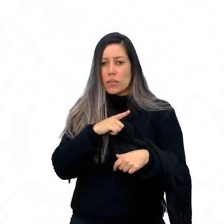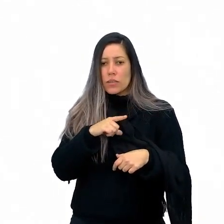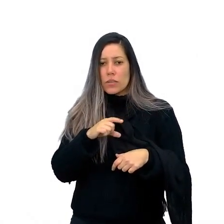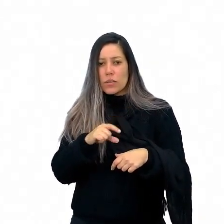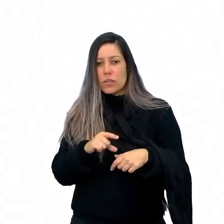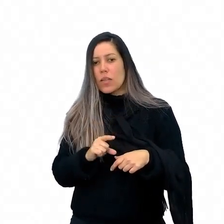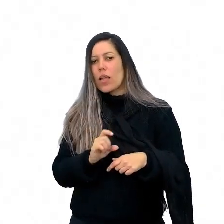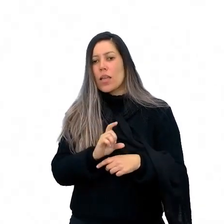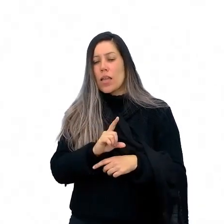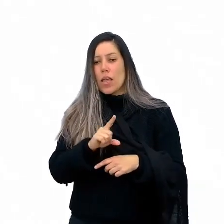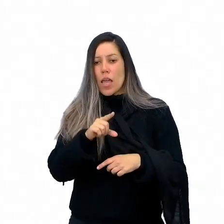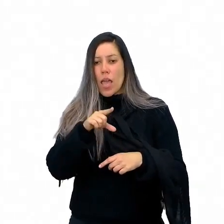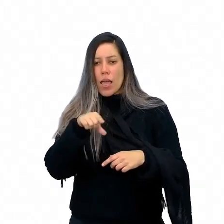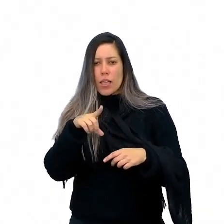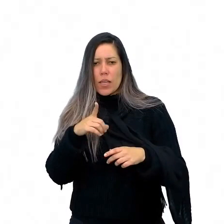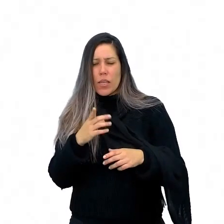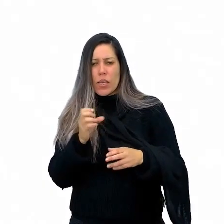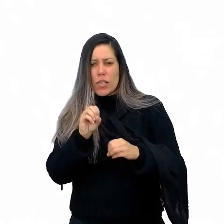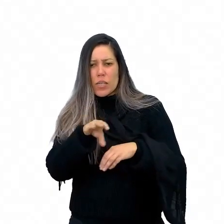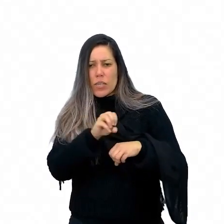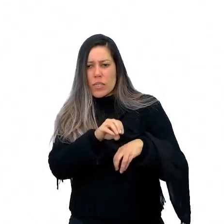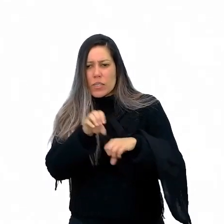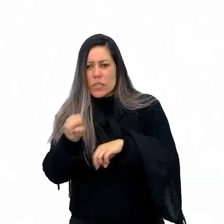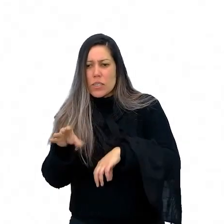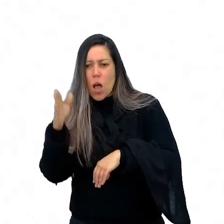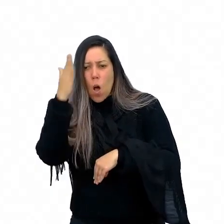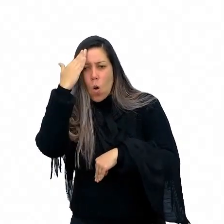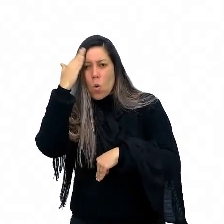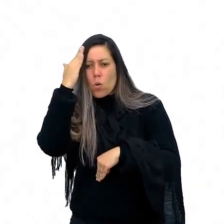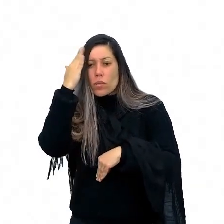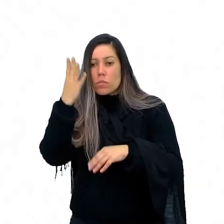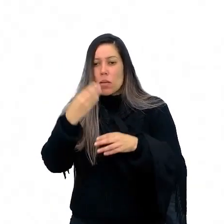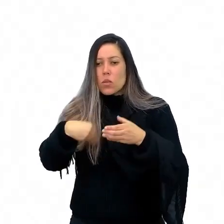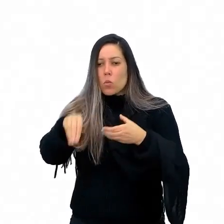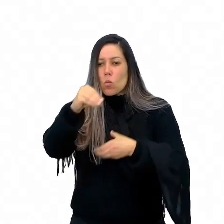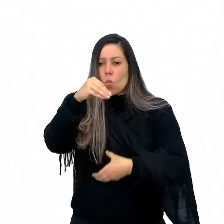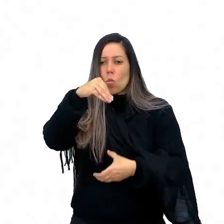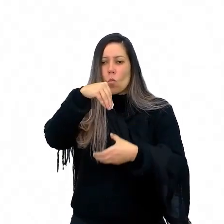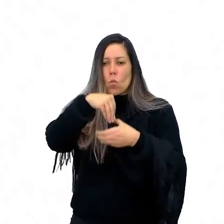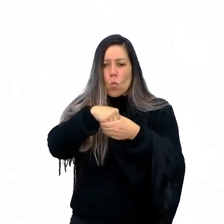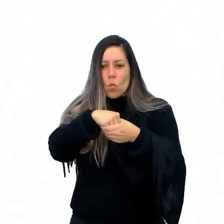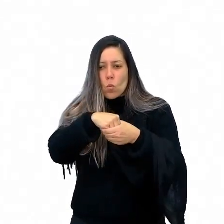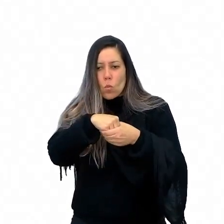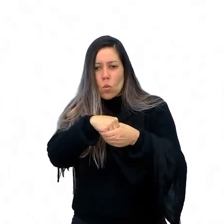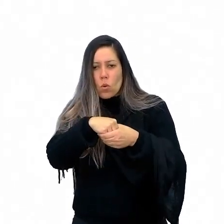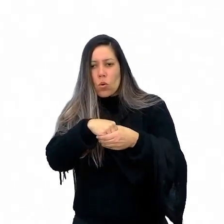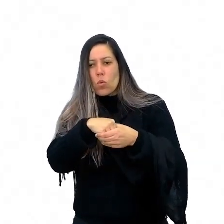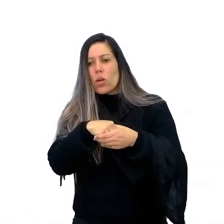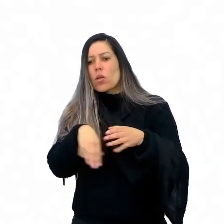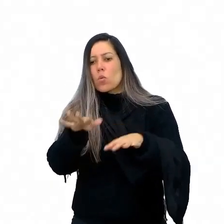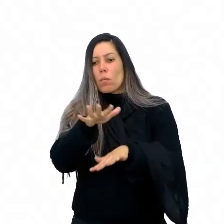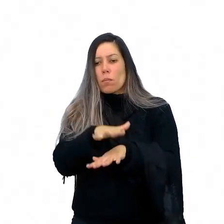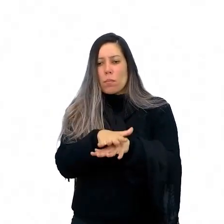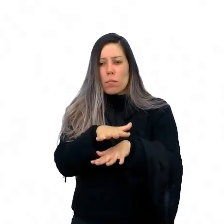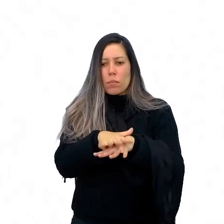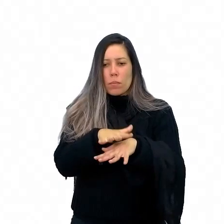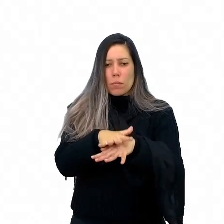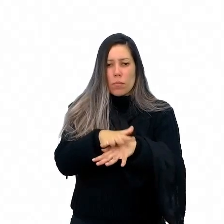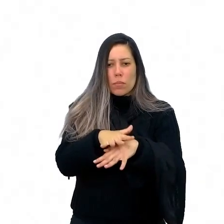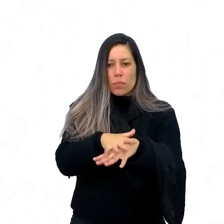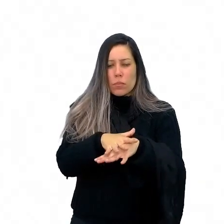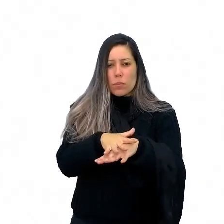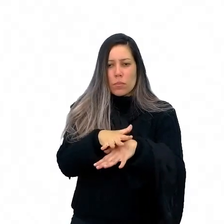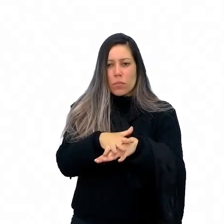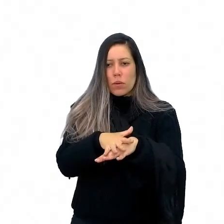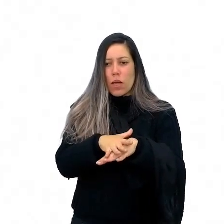grafo aqui, ela trata de conhecimentos do conteúdo, né, nesse caso do conteúdo matemático, né, que